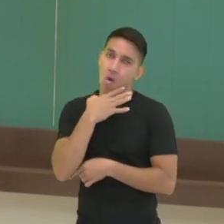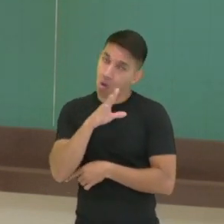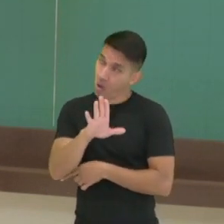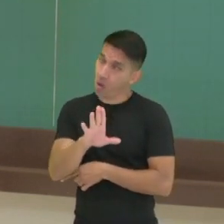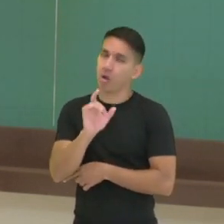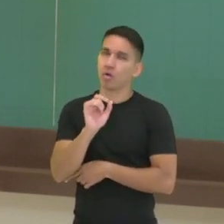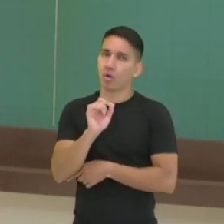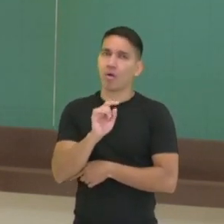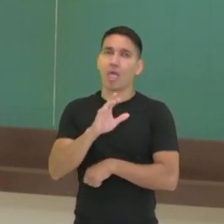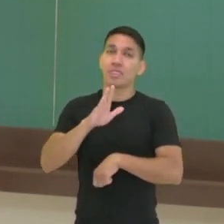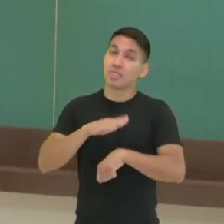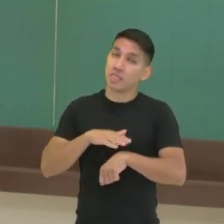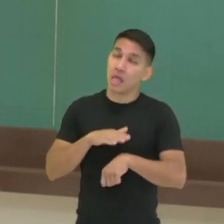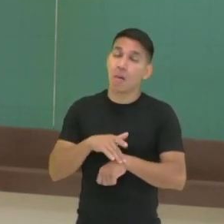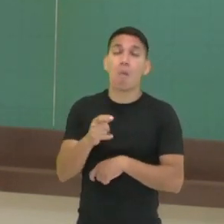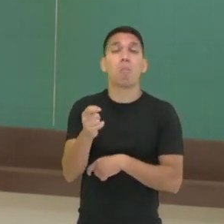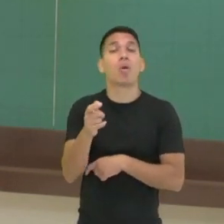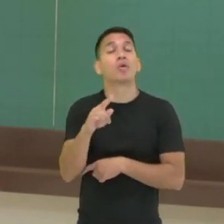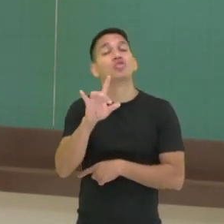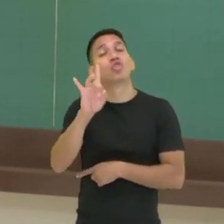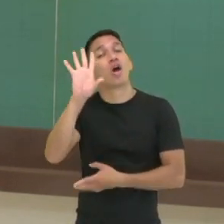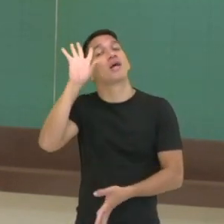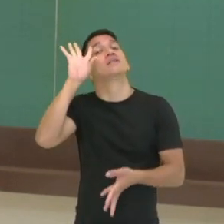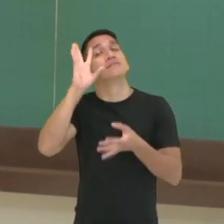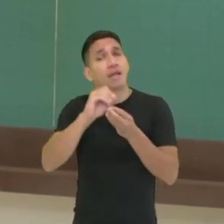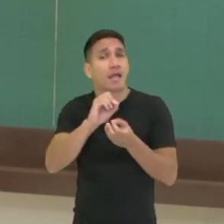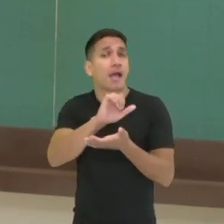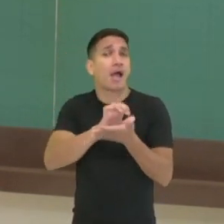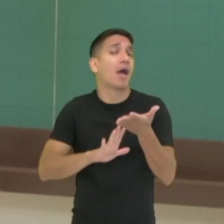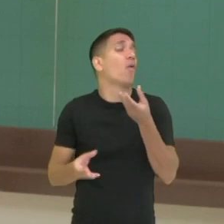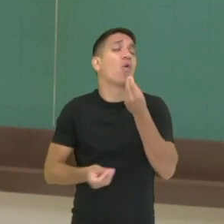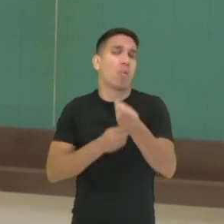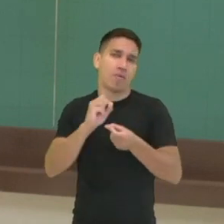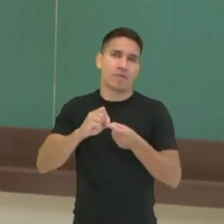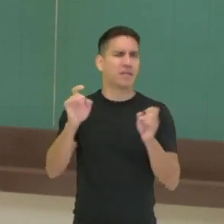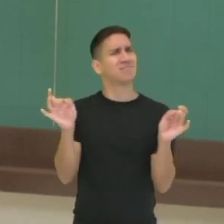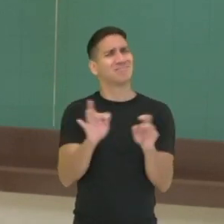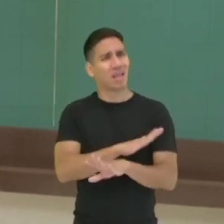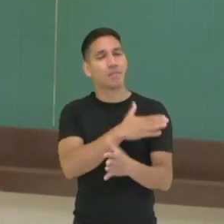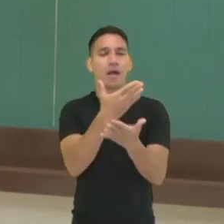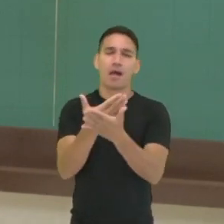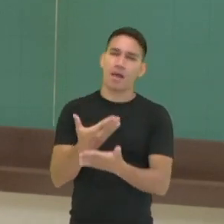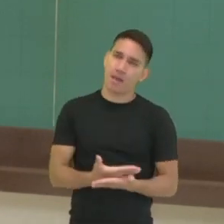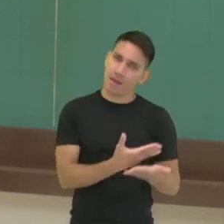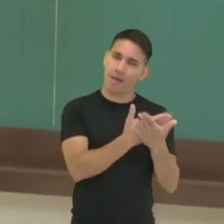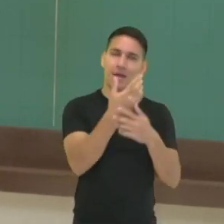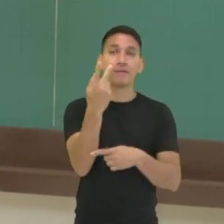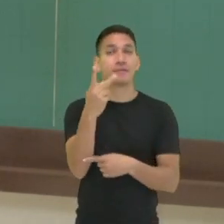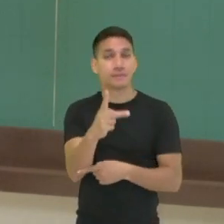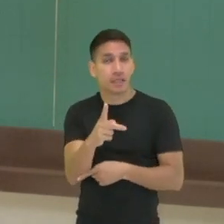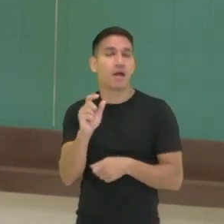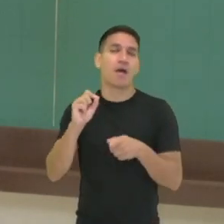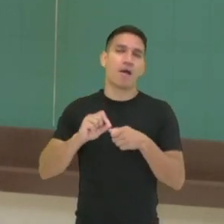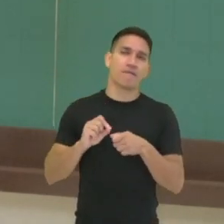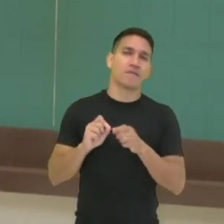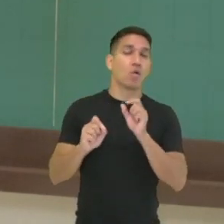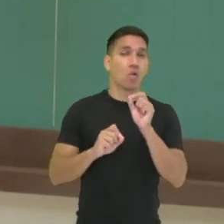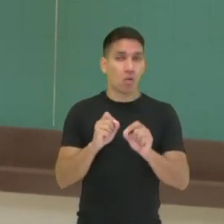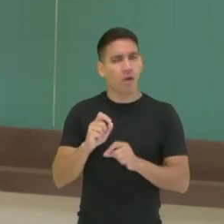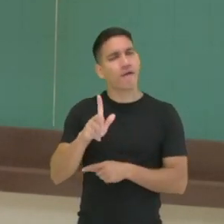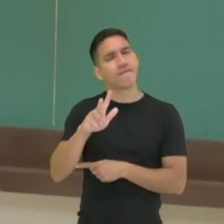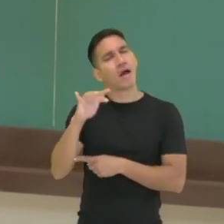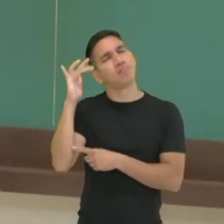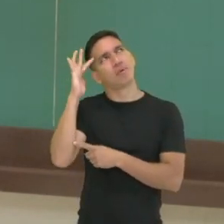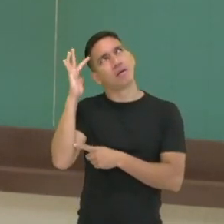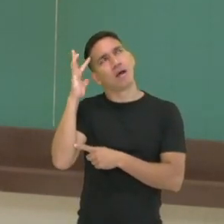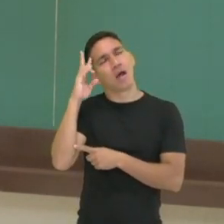curto para você entender a atividade. Depois, quando essa aula acabar, quando você tiver um tempo, você vai